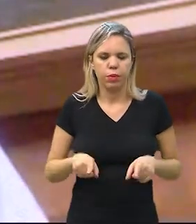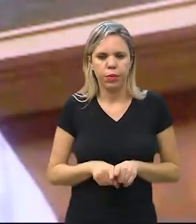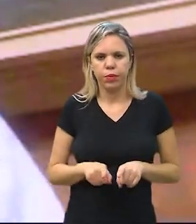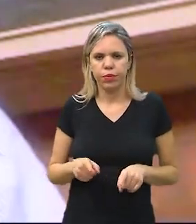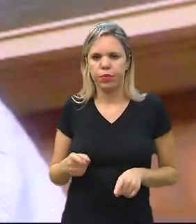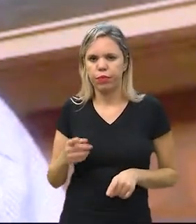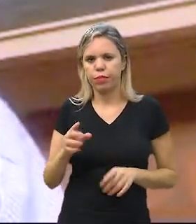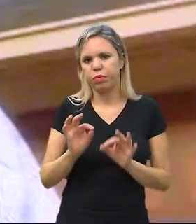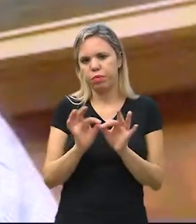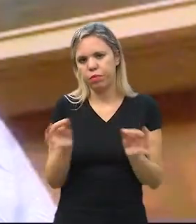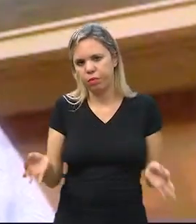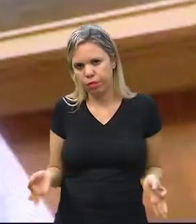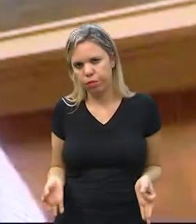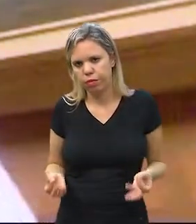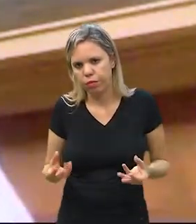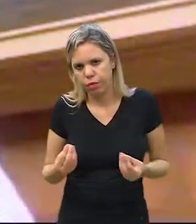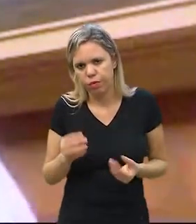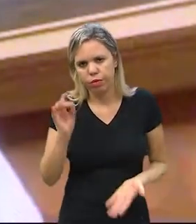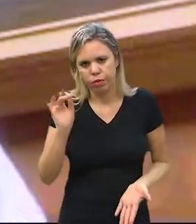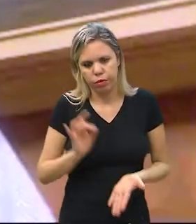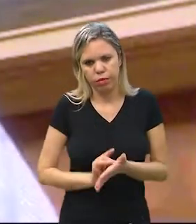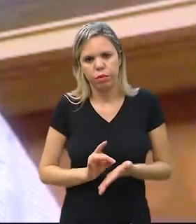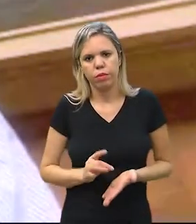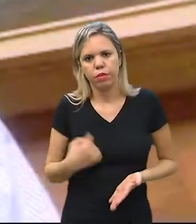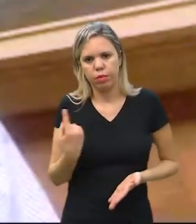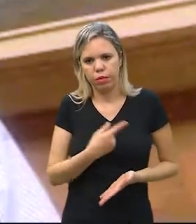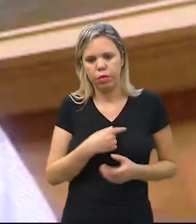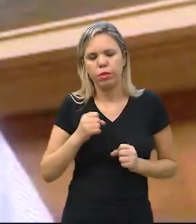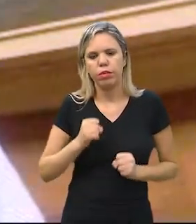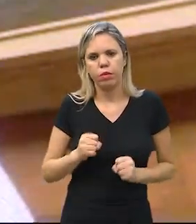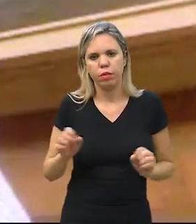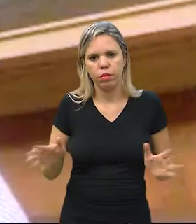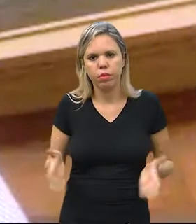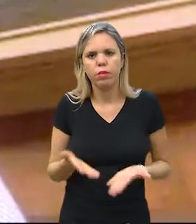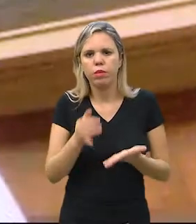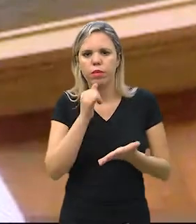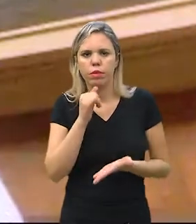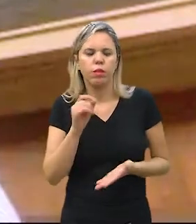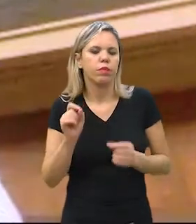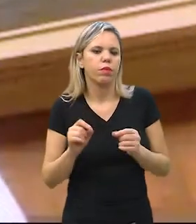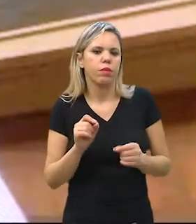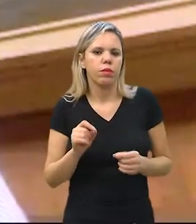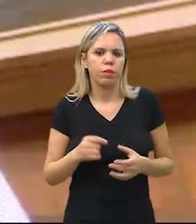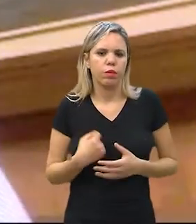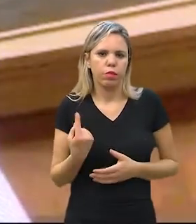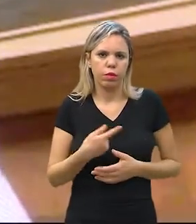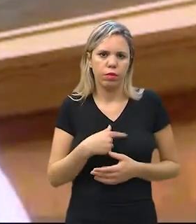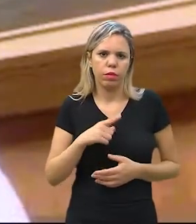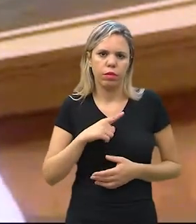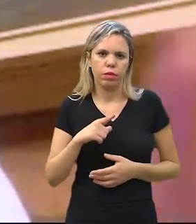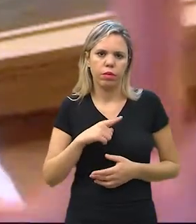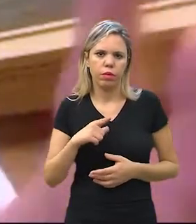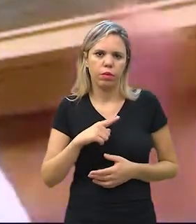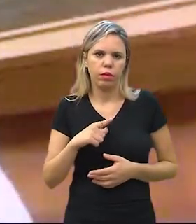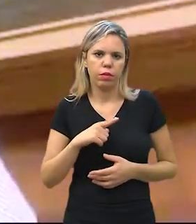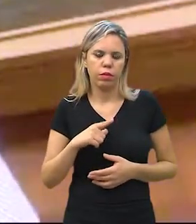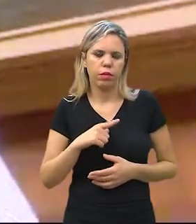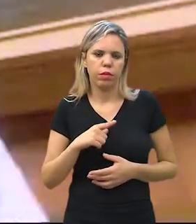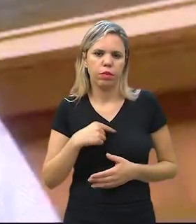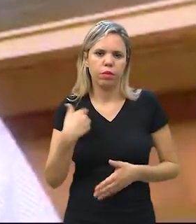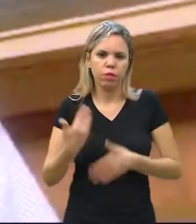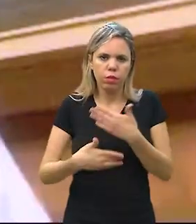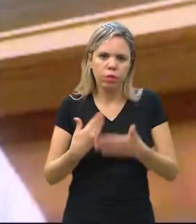coisas muito simples e muito eficazes que a gente pode provocar é o seguinte, a gente ter na